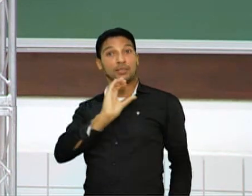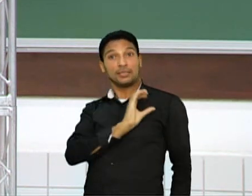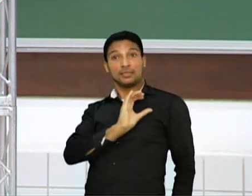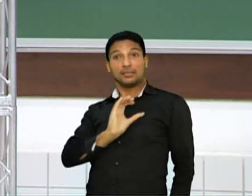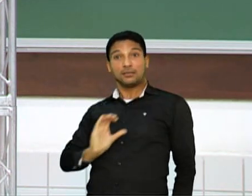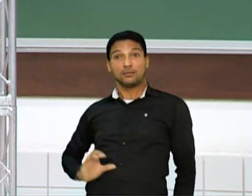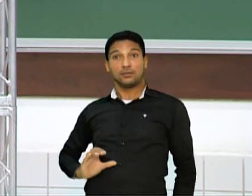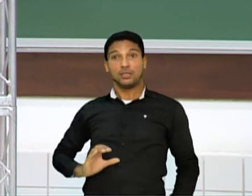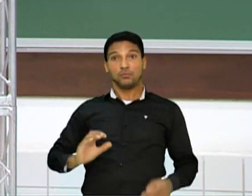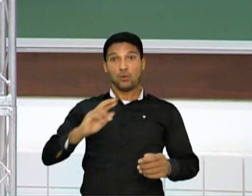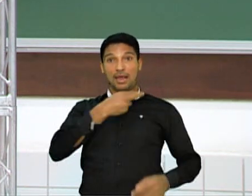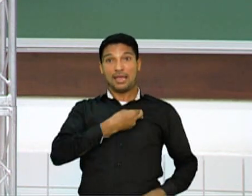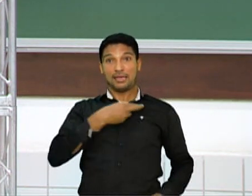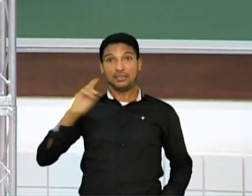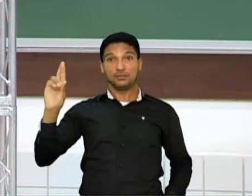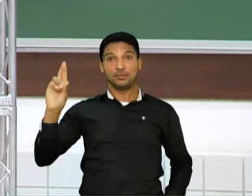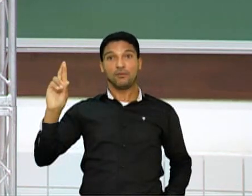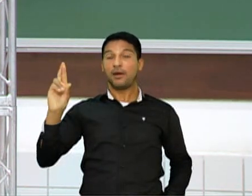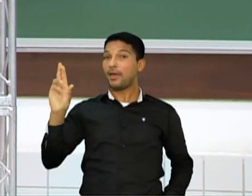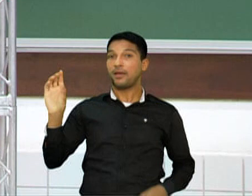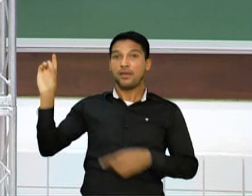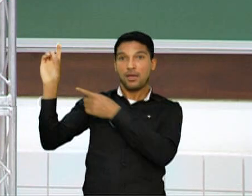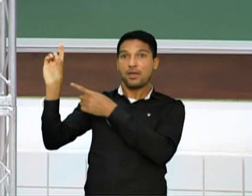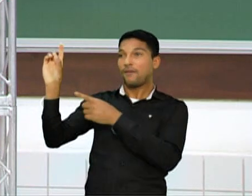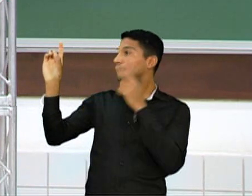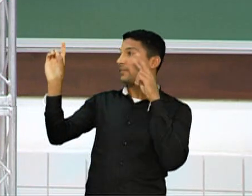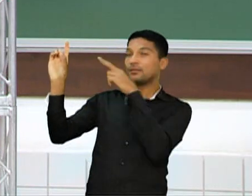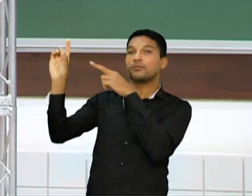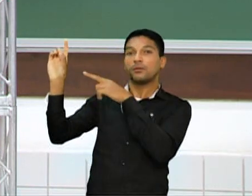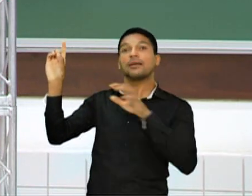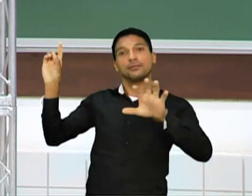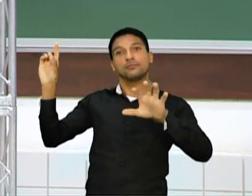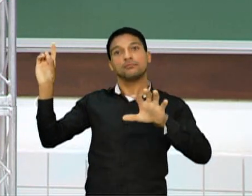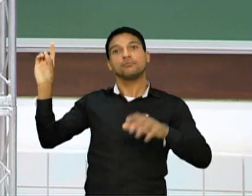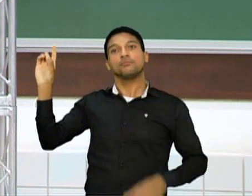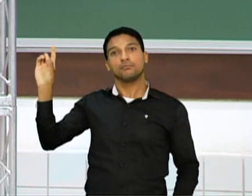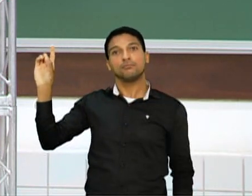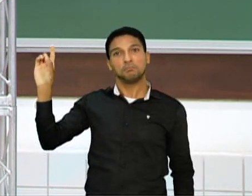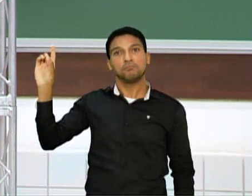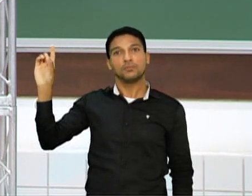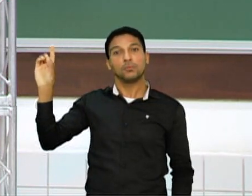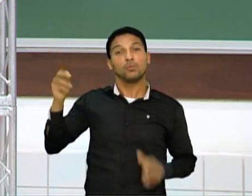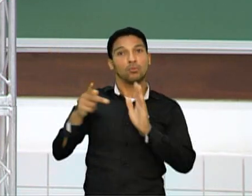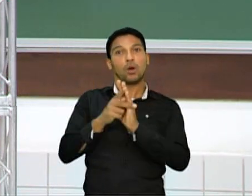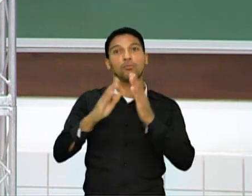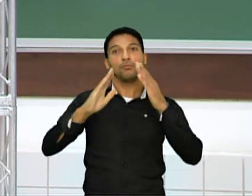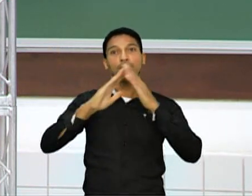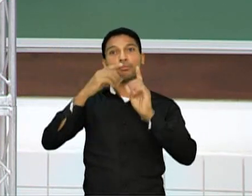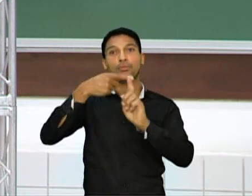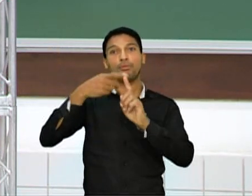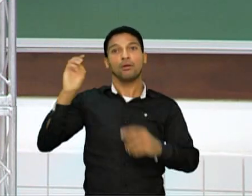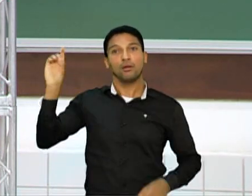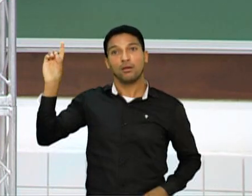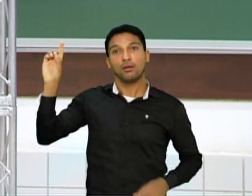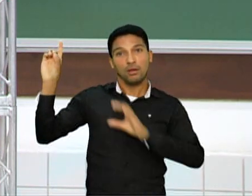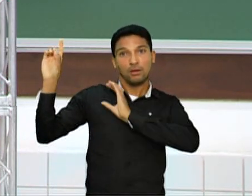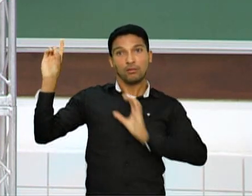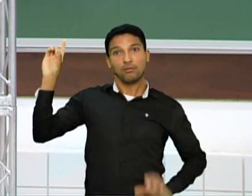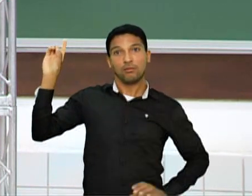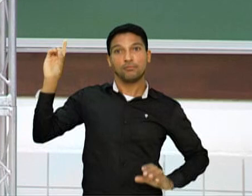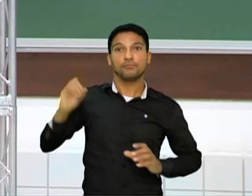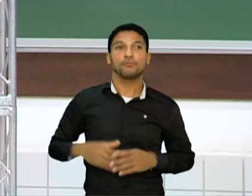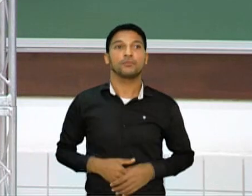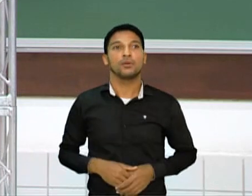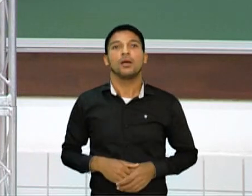Naquele momento em que o Descartes está inserido, naquele contexto. Então, vamos avaliar juntamente com Descartes uma outra possibilidade que